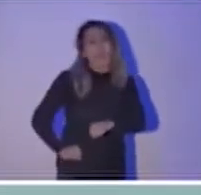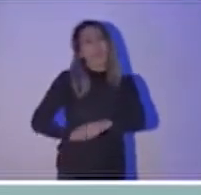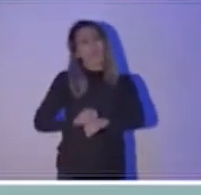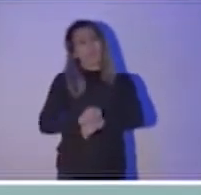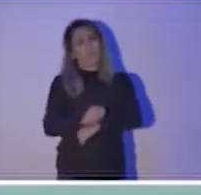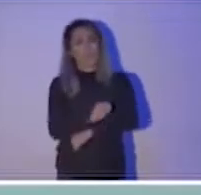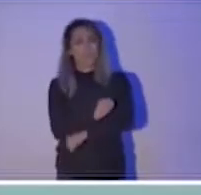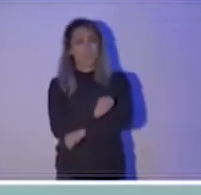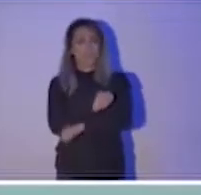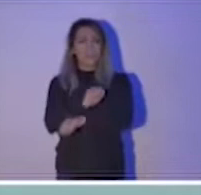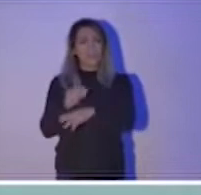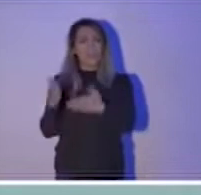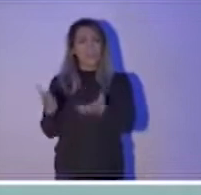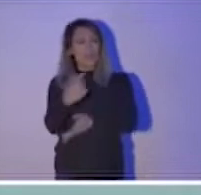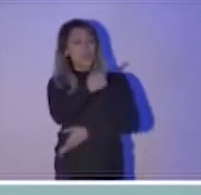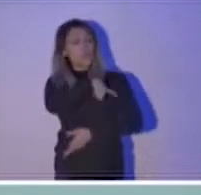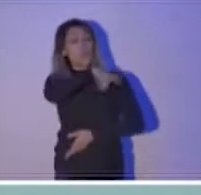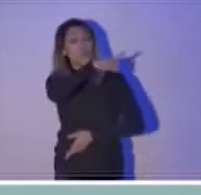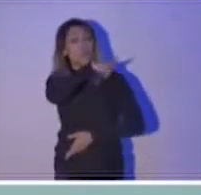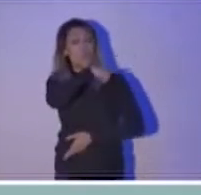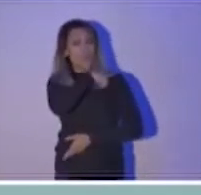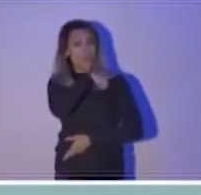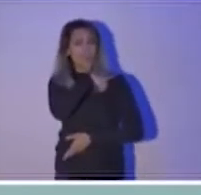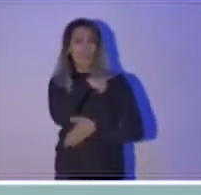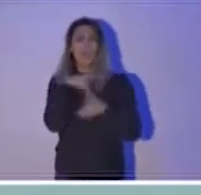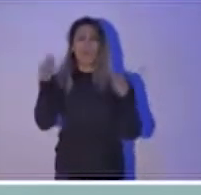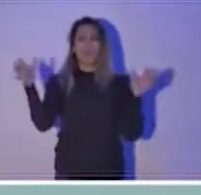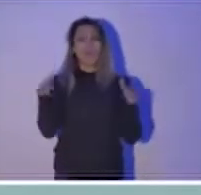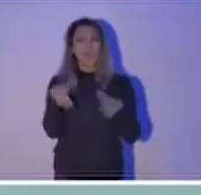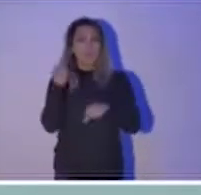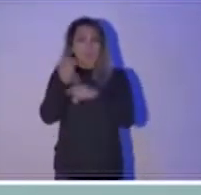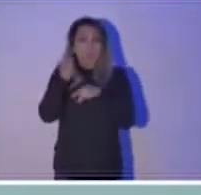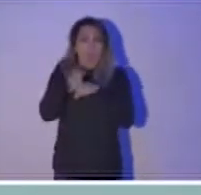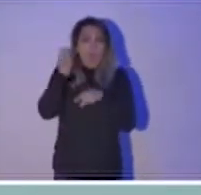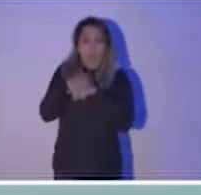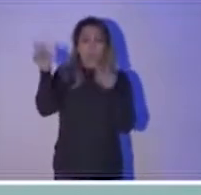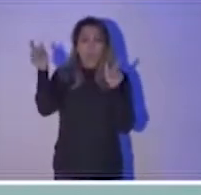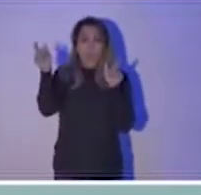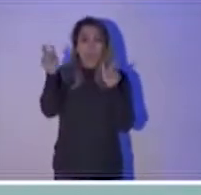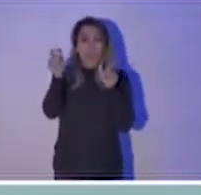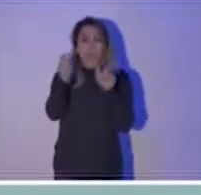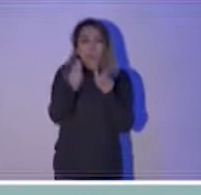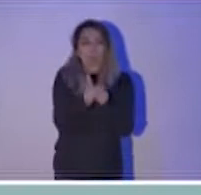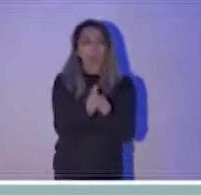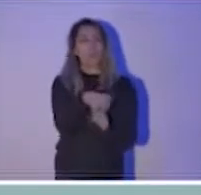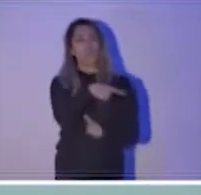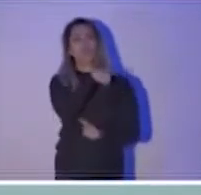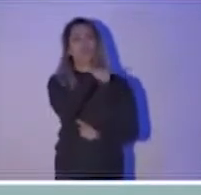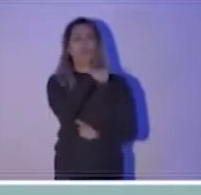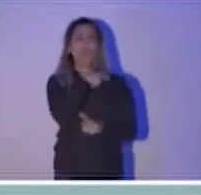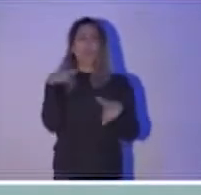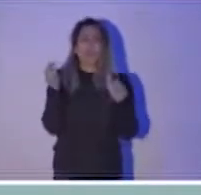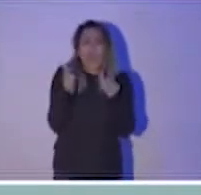ao primeiro ano do ensino médio com um número bem pequeno de pessoas que escaparam da reprovação. Então, nós